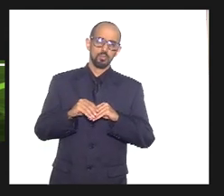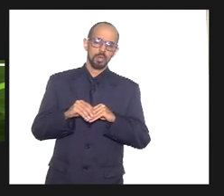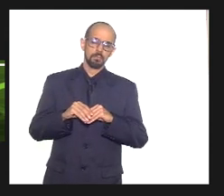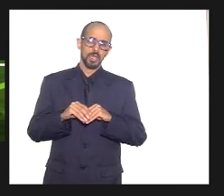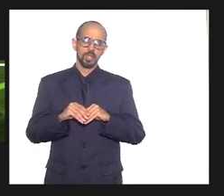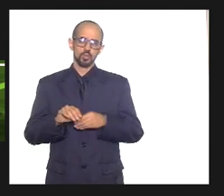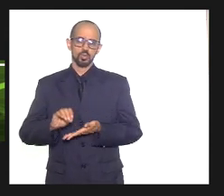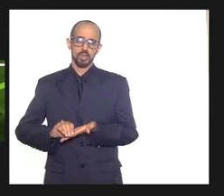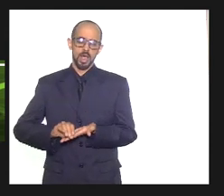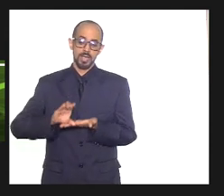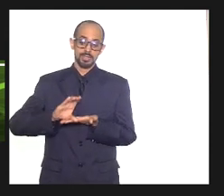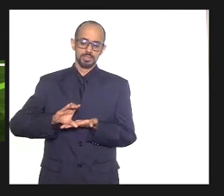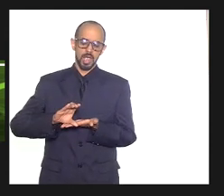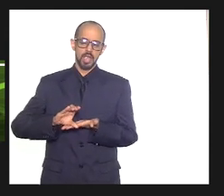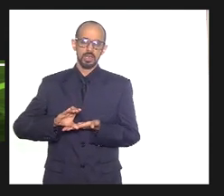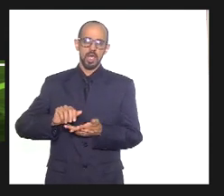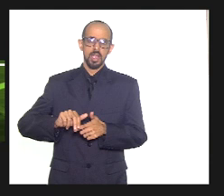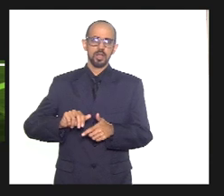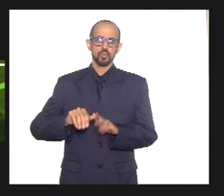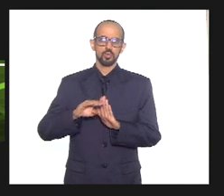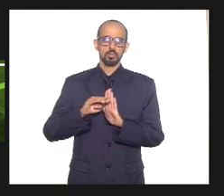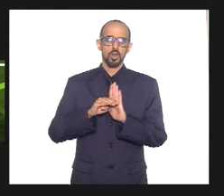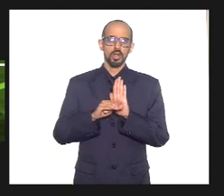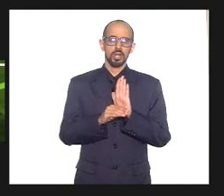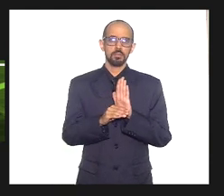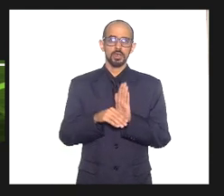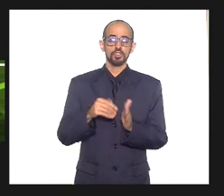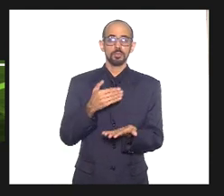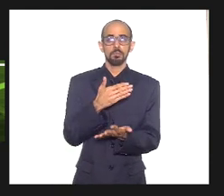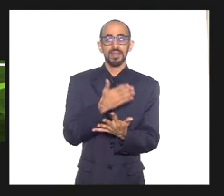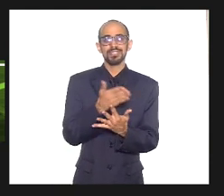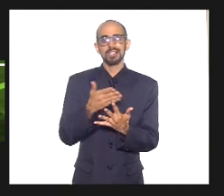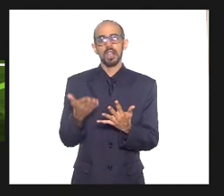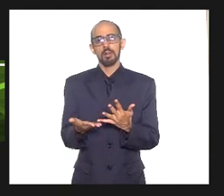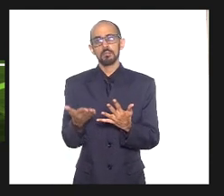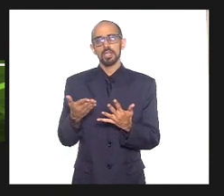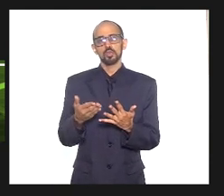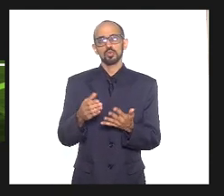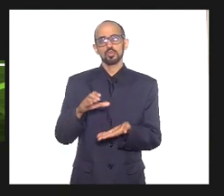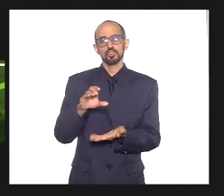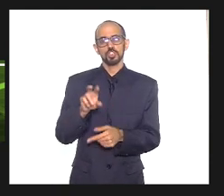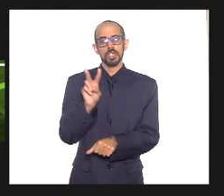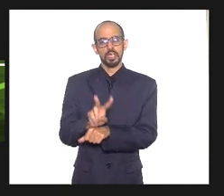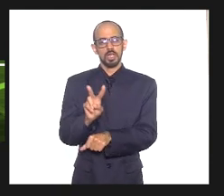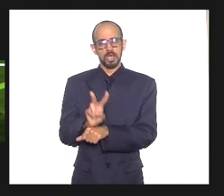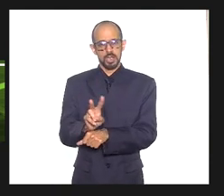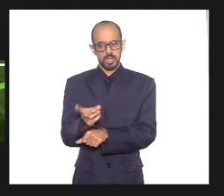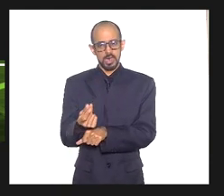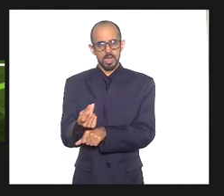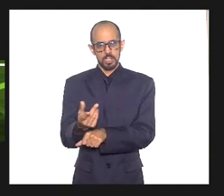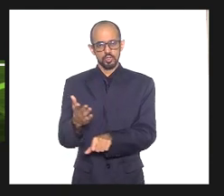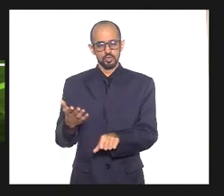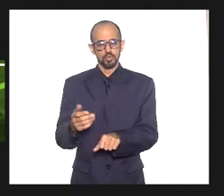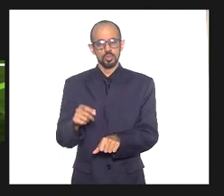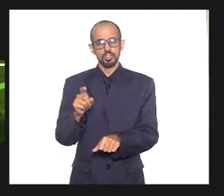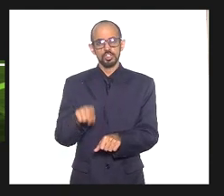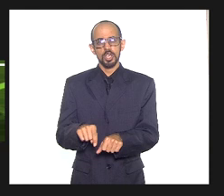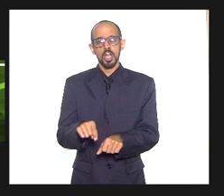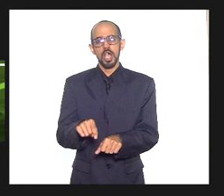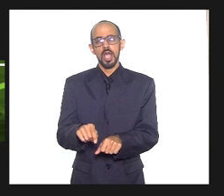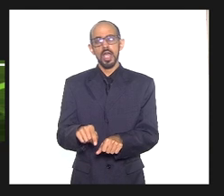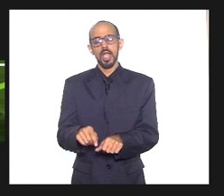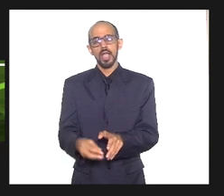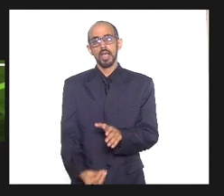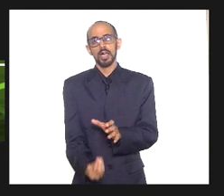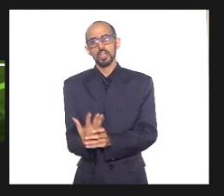receita em função do Programa Especial de Parcelamento de Créditos, né, que já gerou, nesse primeiro quadrimestre,